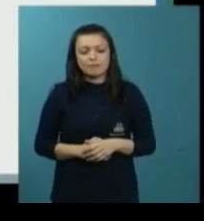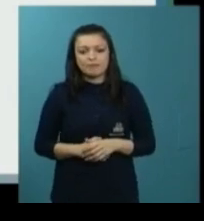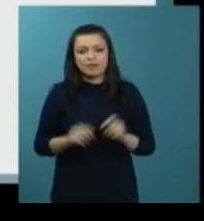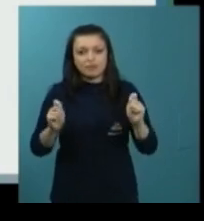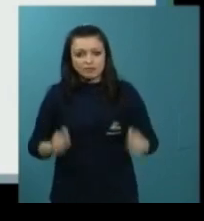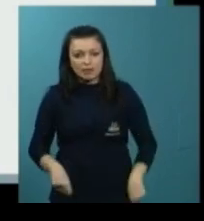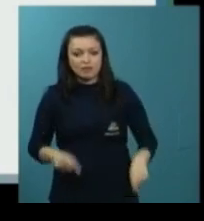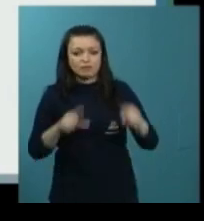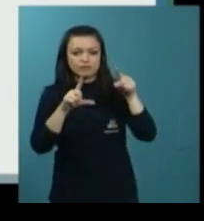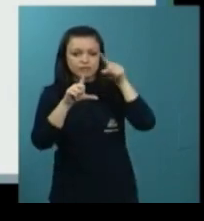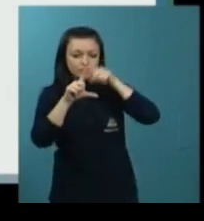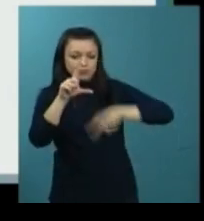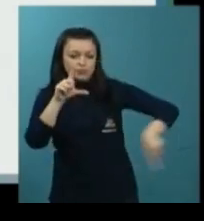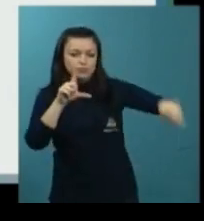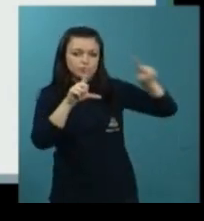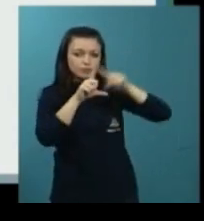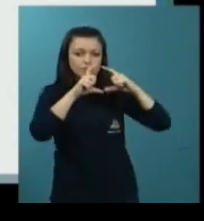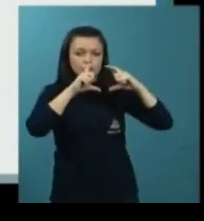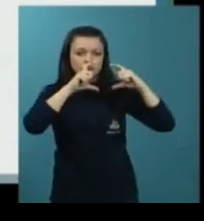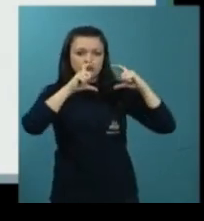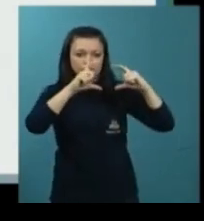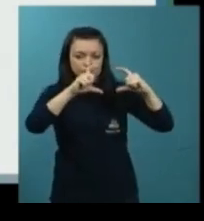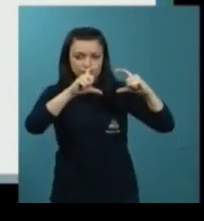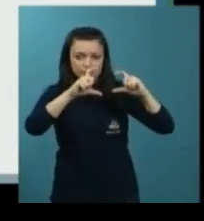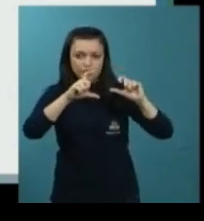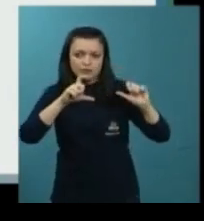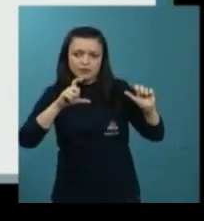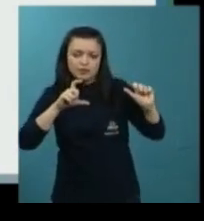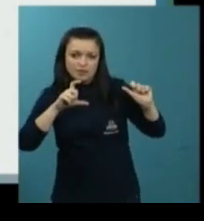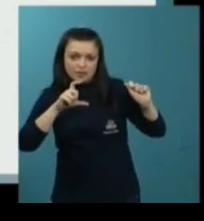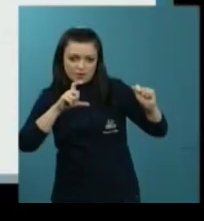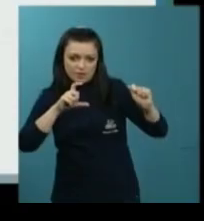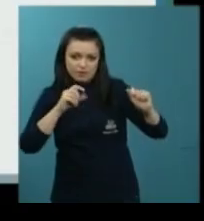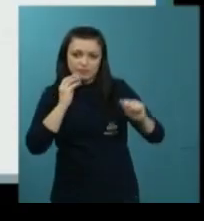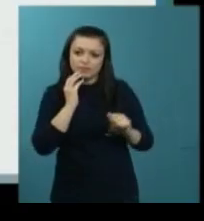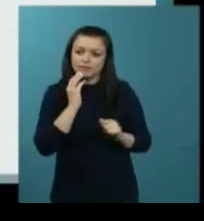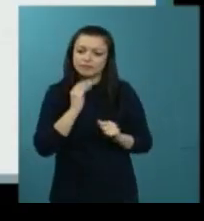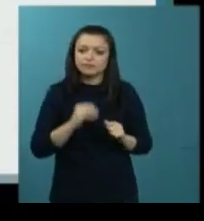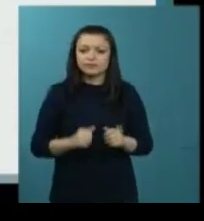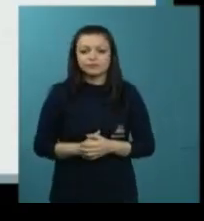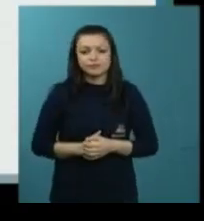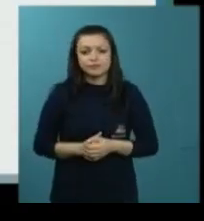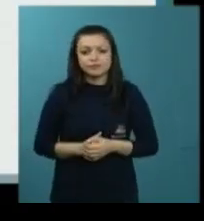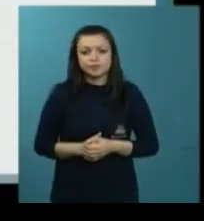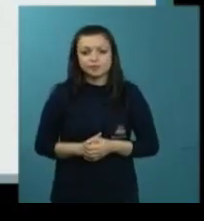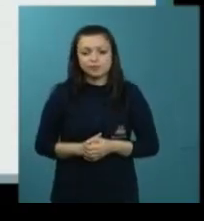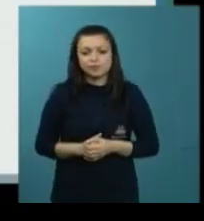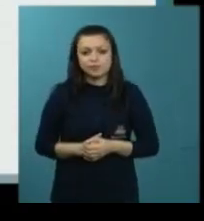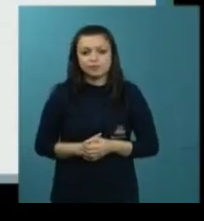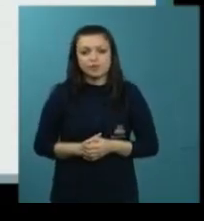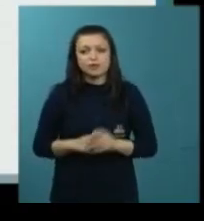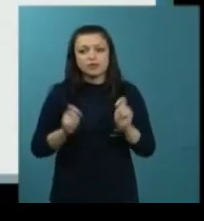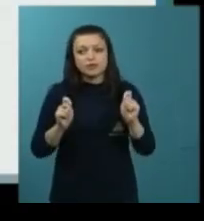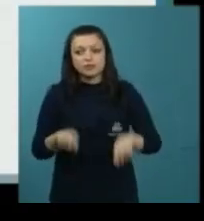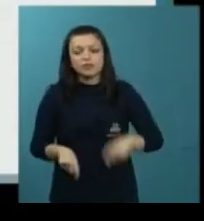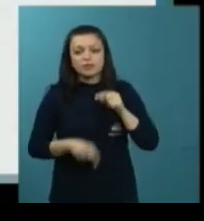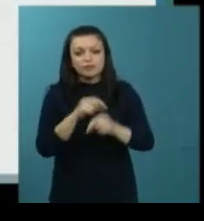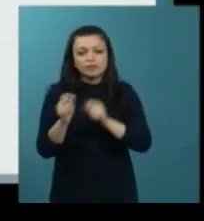Representamos numa linha fechada o conjunto A e representamos